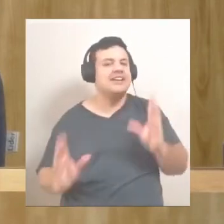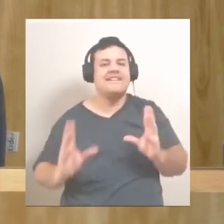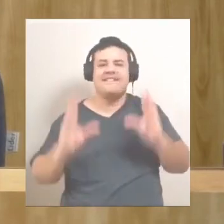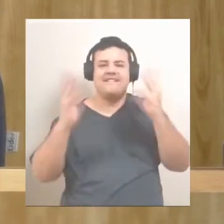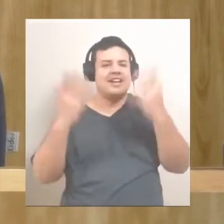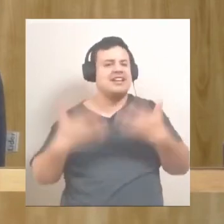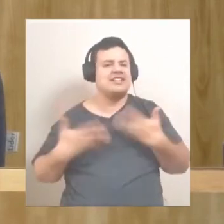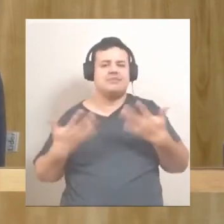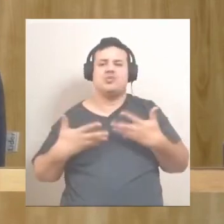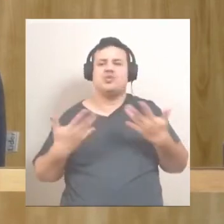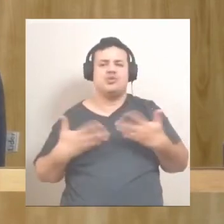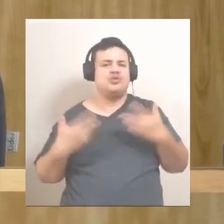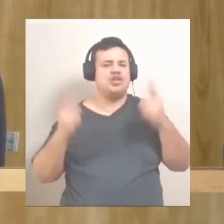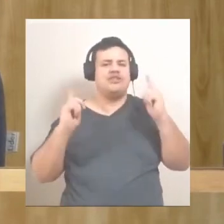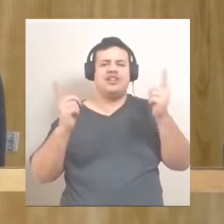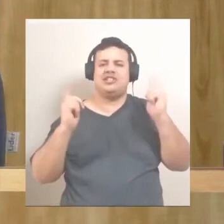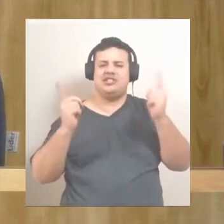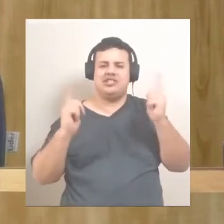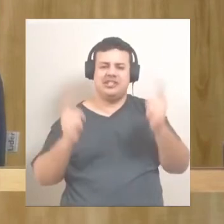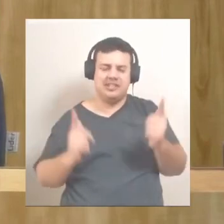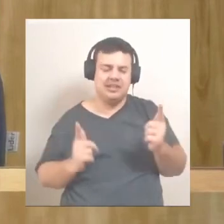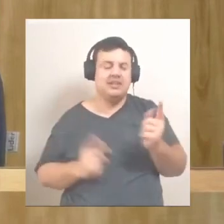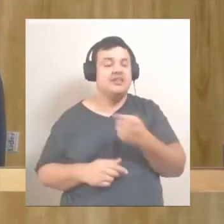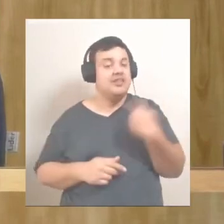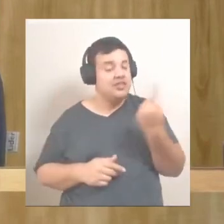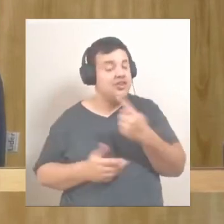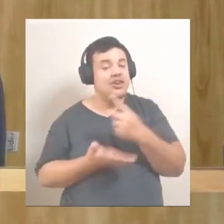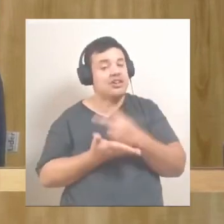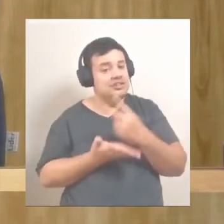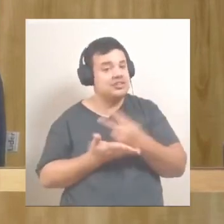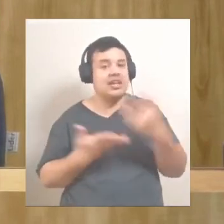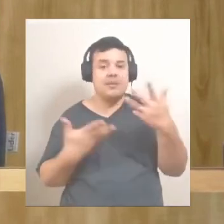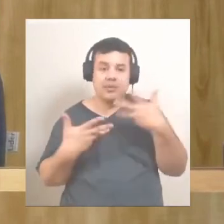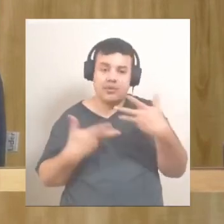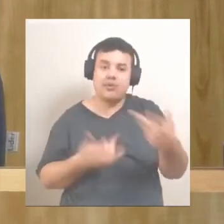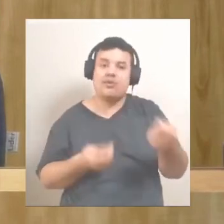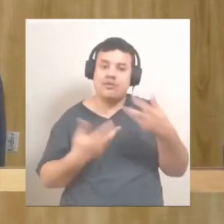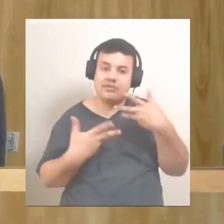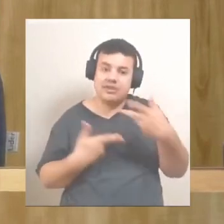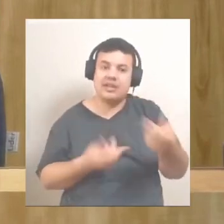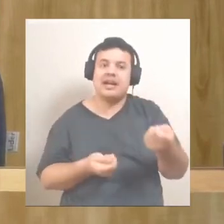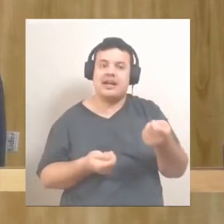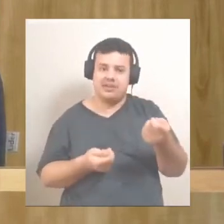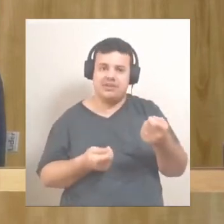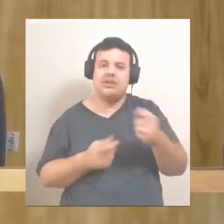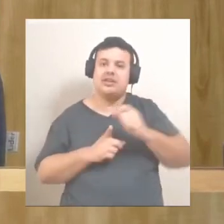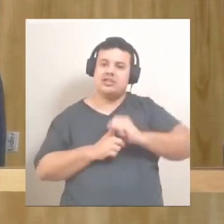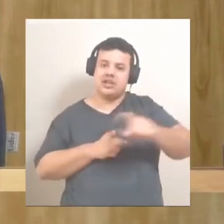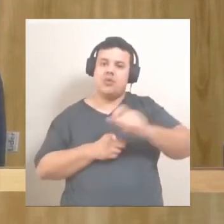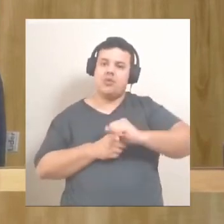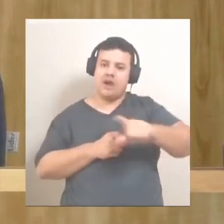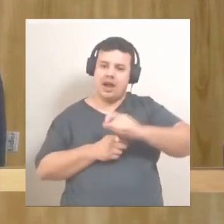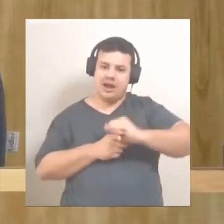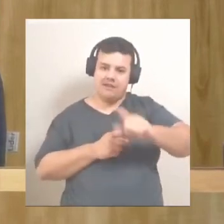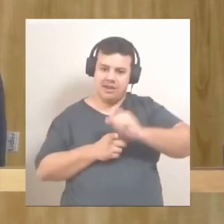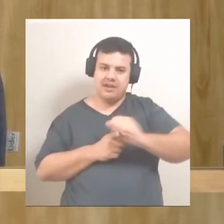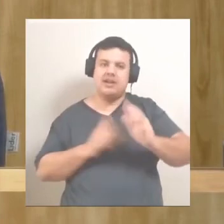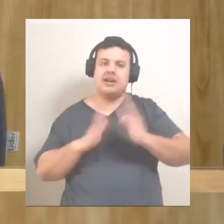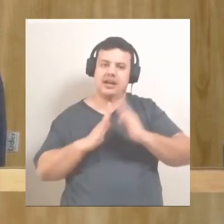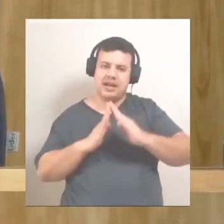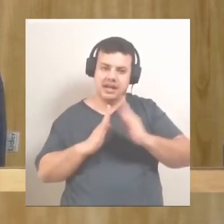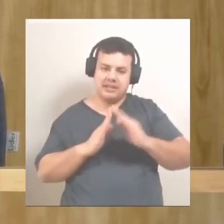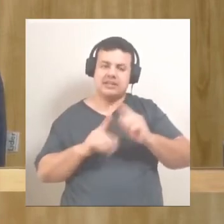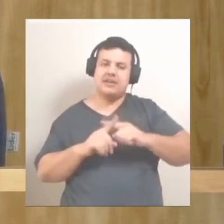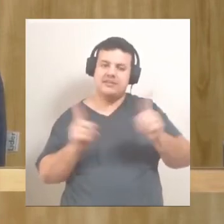E nós éramos sempre convidados para essas festas. Nós éramos inquilinos do seu Salim, mas nós fazíamos,